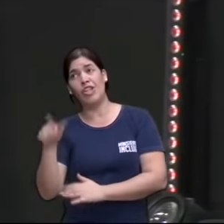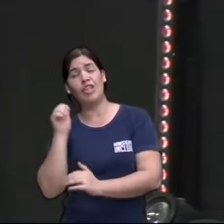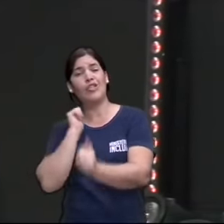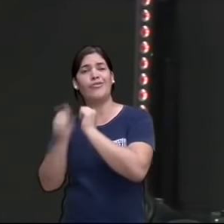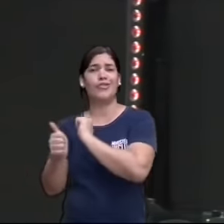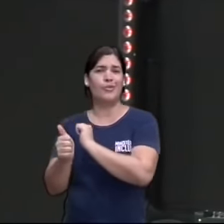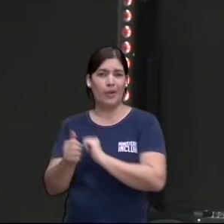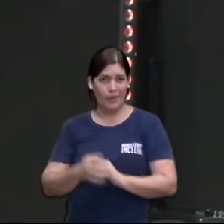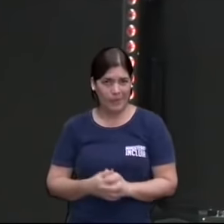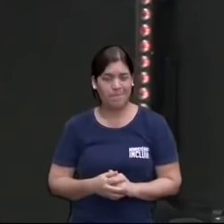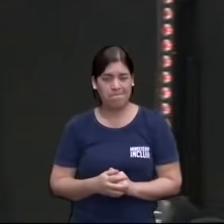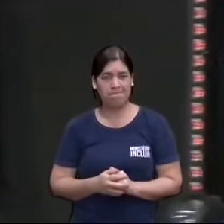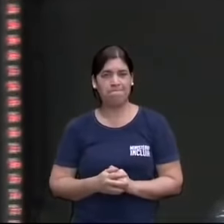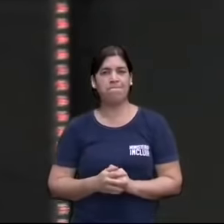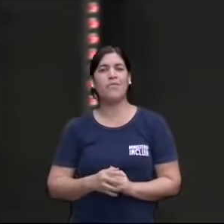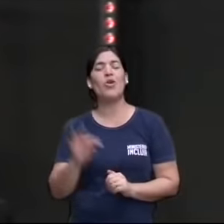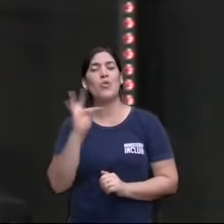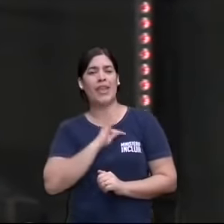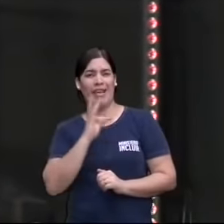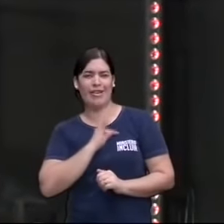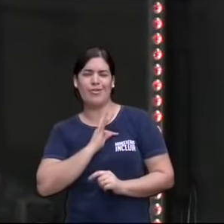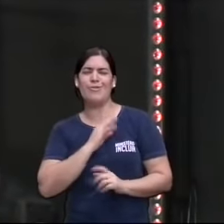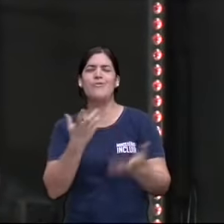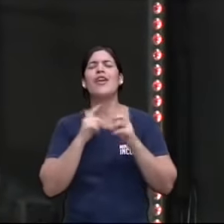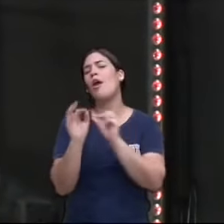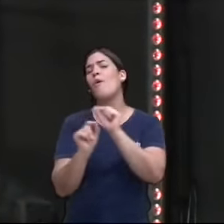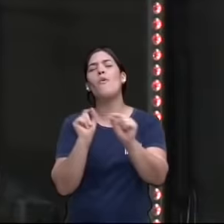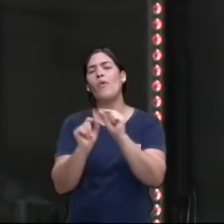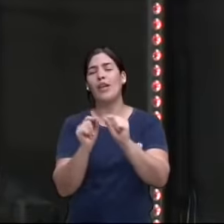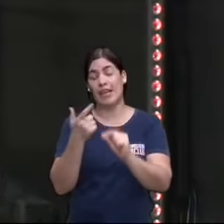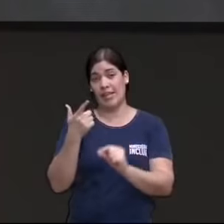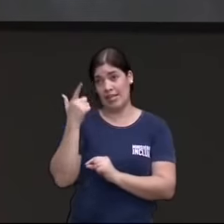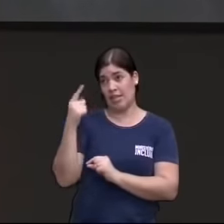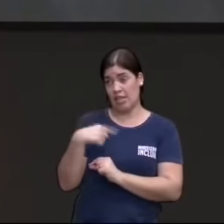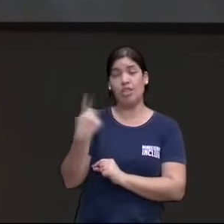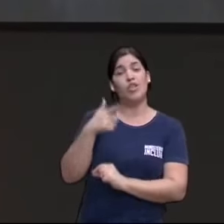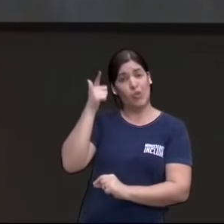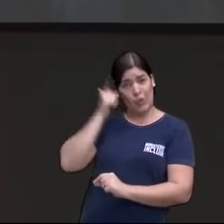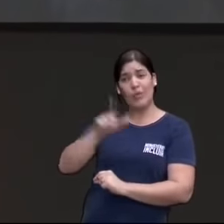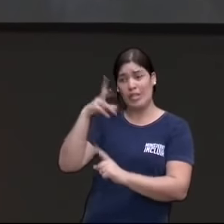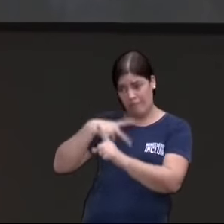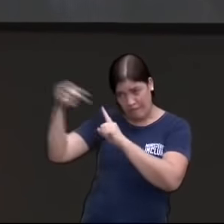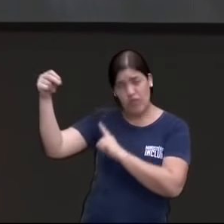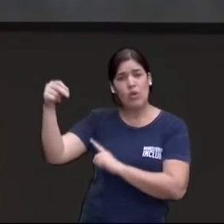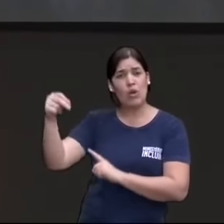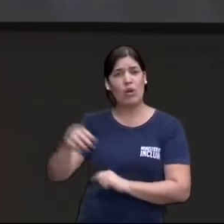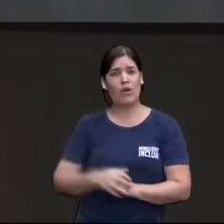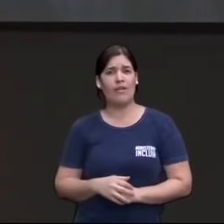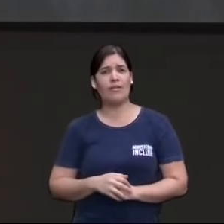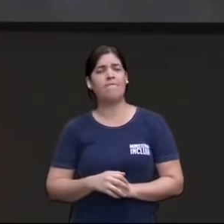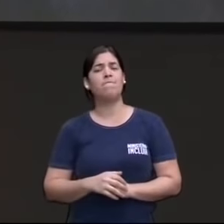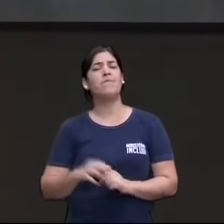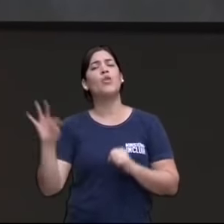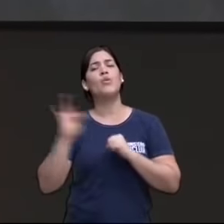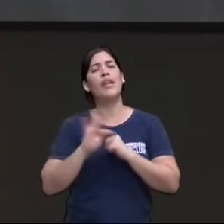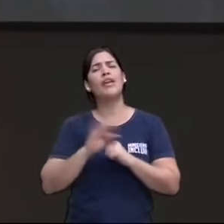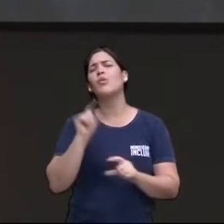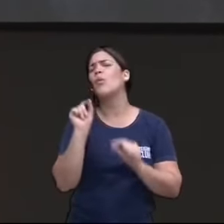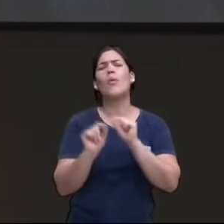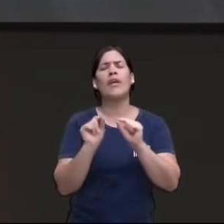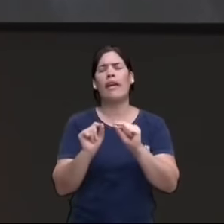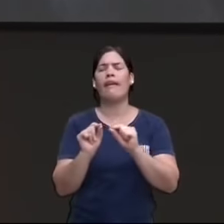O técnico quer que a gente vença, tenha vitória, e o técnico é o Espírito Santo de